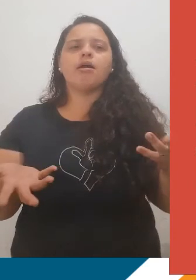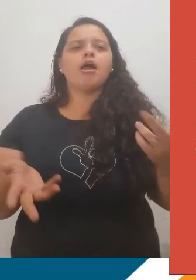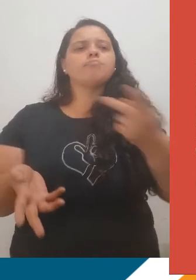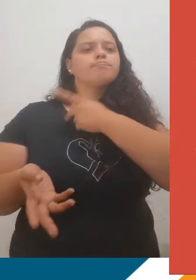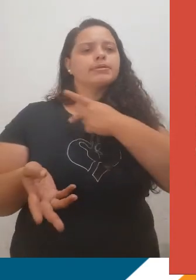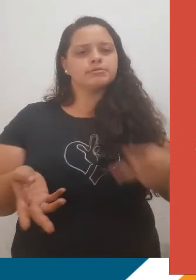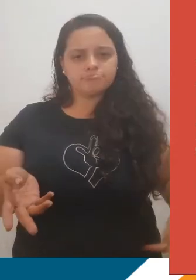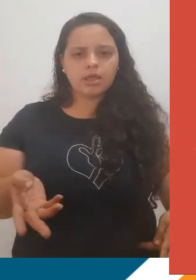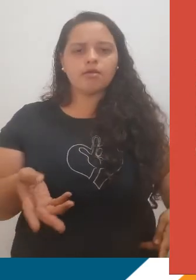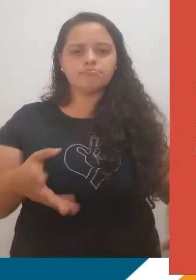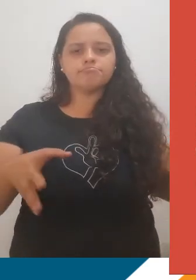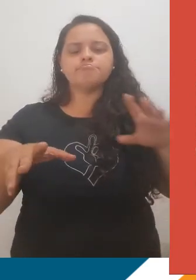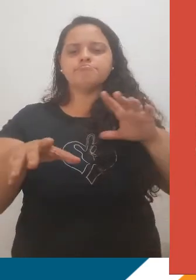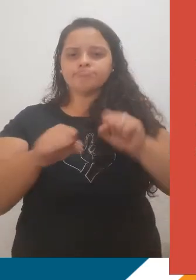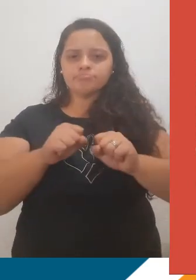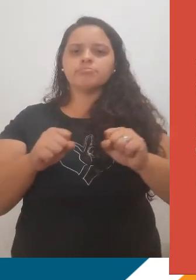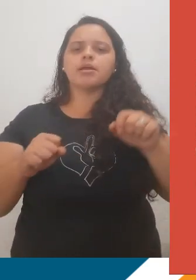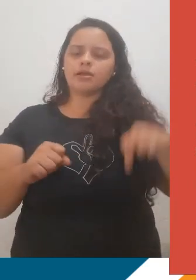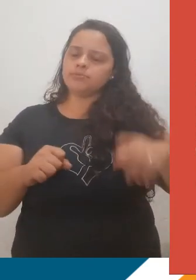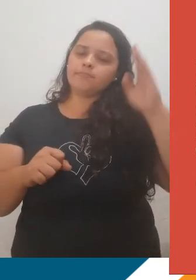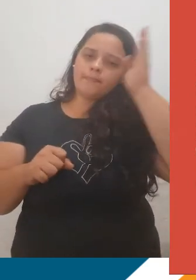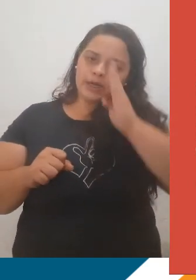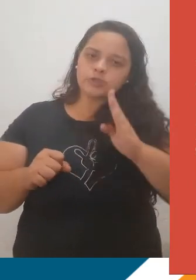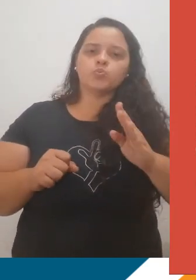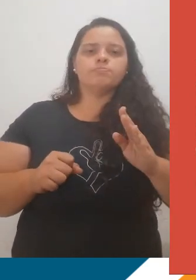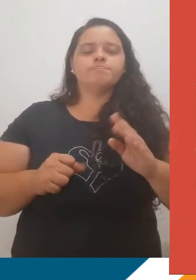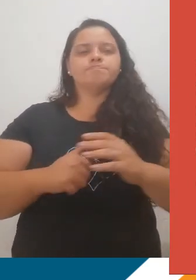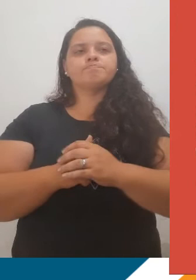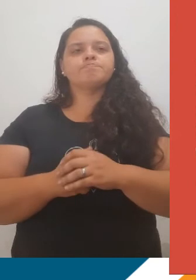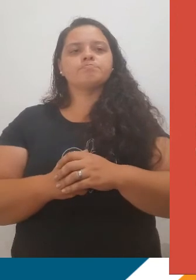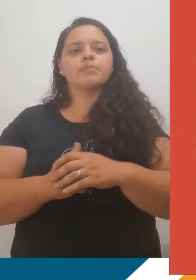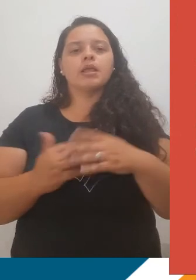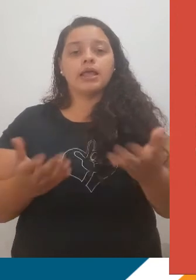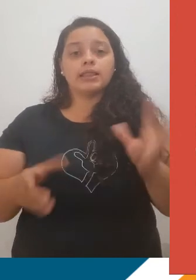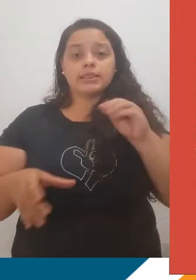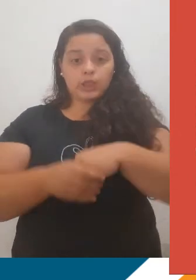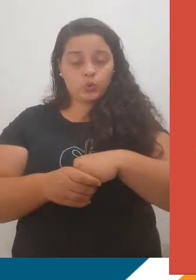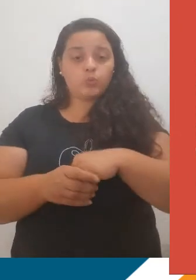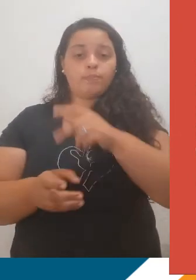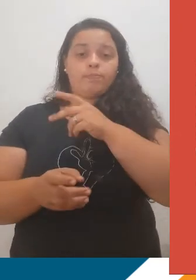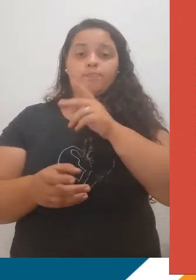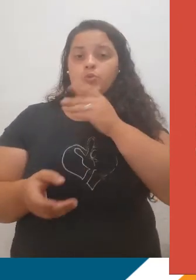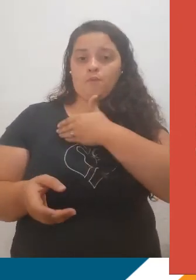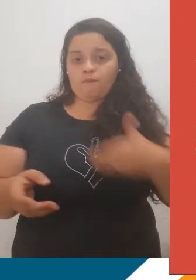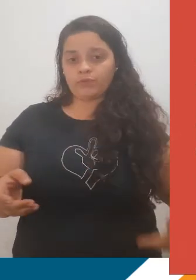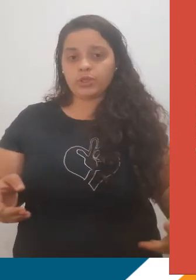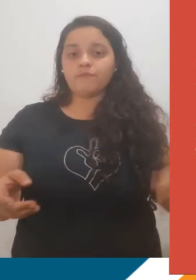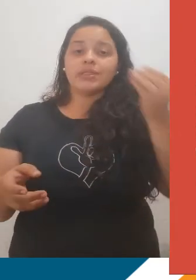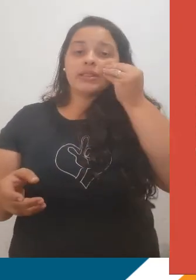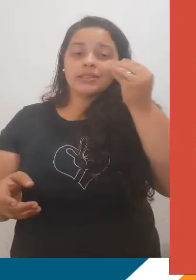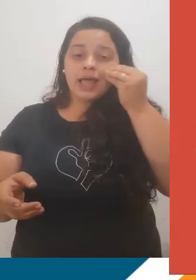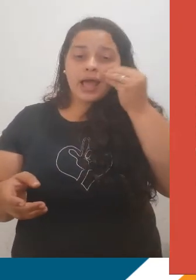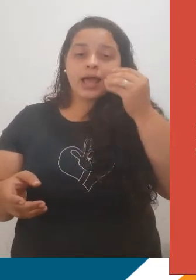presidente no regime presidencialista aqui no Brasil. Dentro desse governo presidencialista, ele vai tentar estabelecer